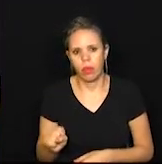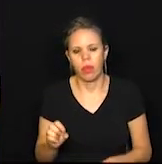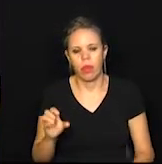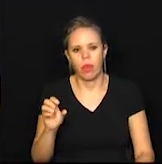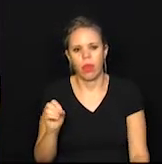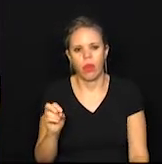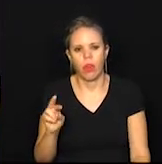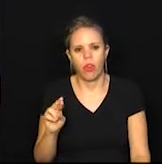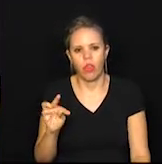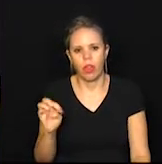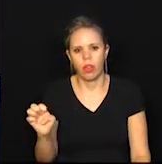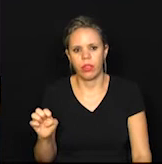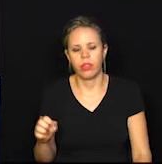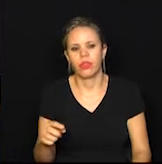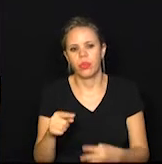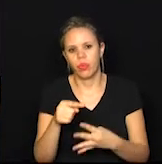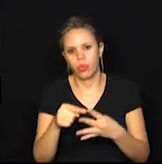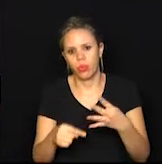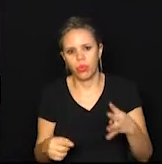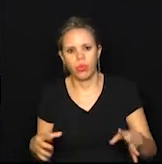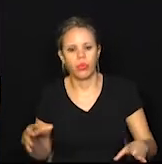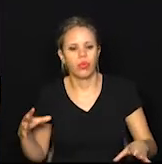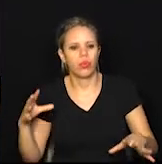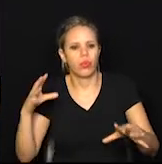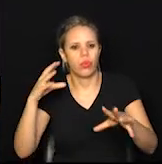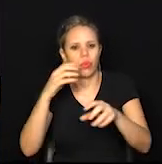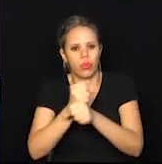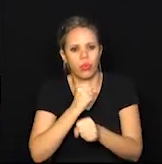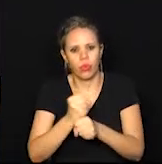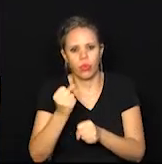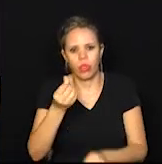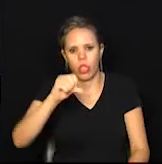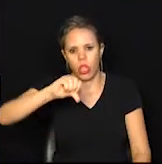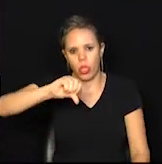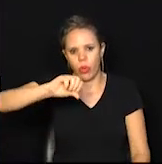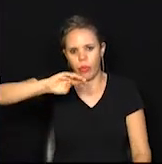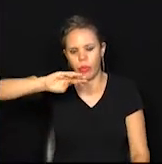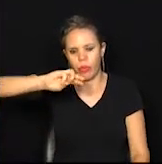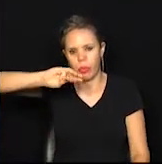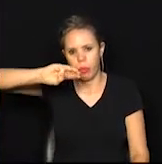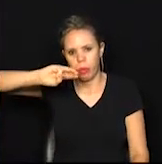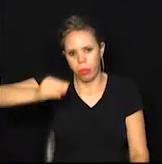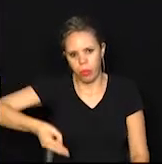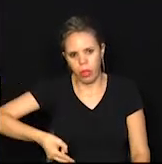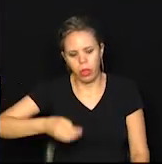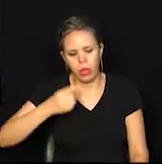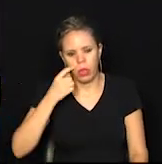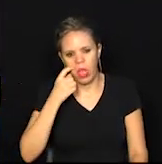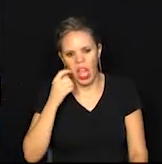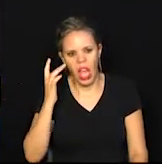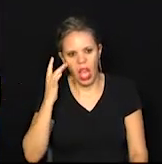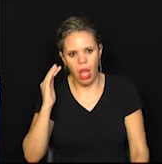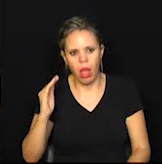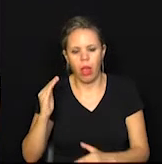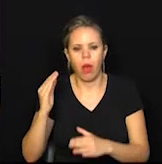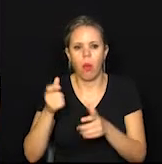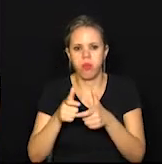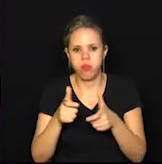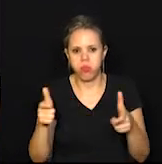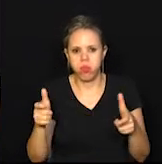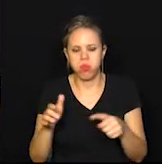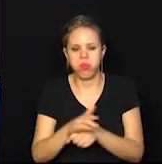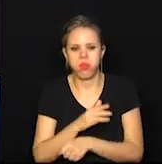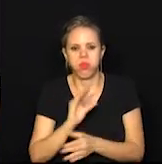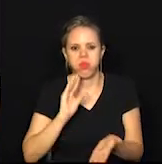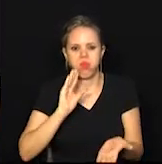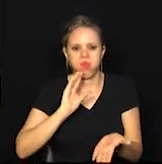também. Então, a totalização dessas obras de 9 milhões, e isso eu acho que é um grande volume, é um grande